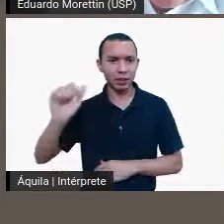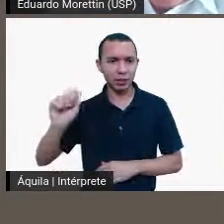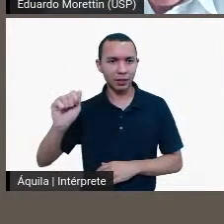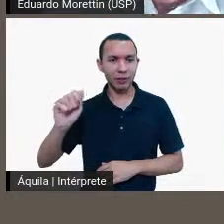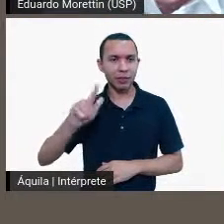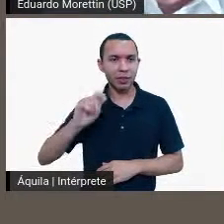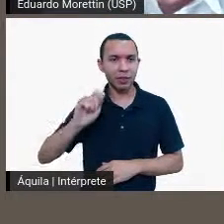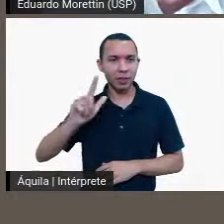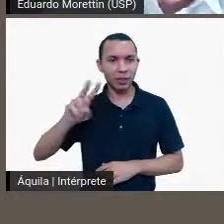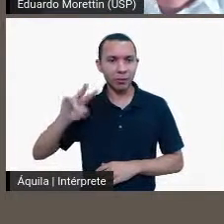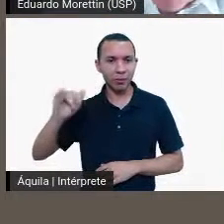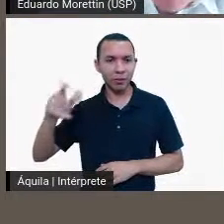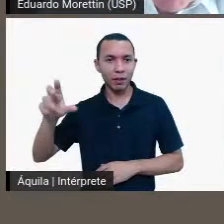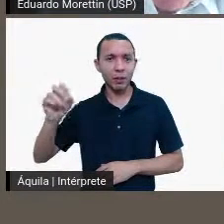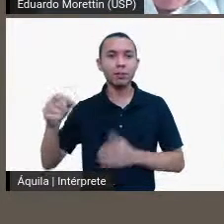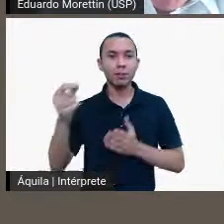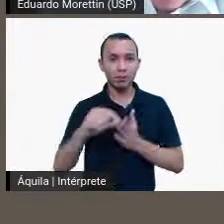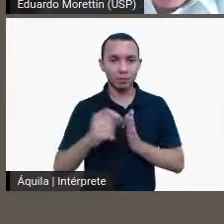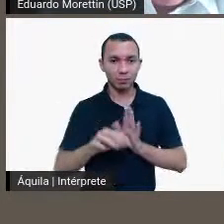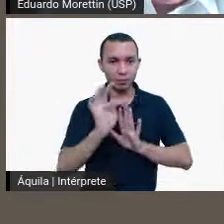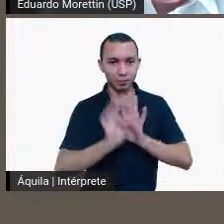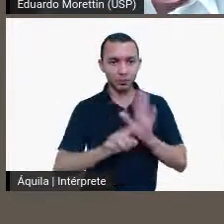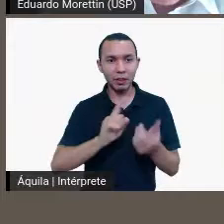transcreveu e adaptou,